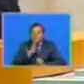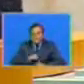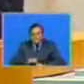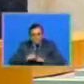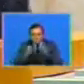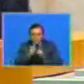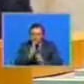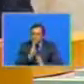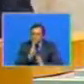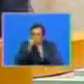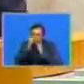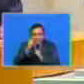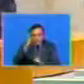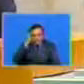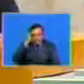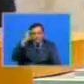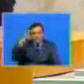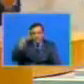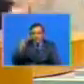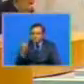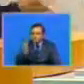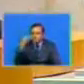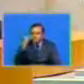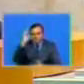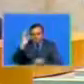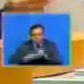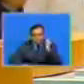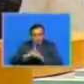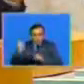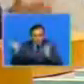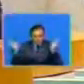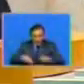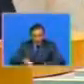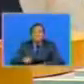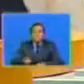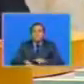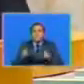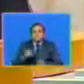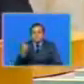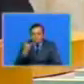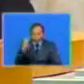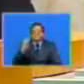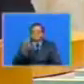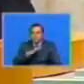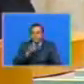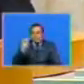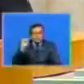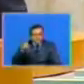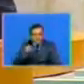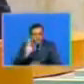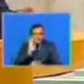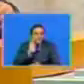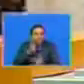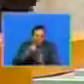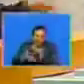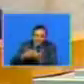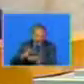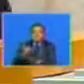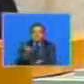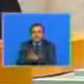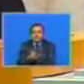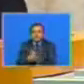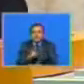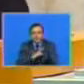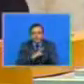força, não importando a inteligência, não importando a competência, mas importando sim a generosidade de ofertar ao outro sempre o que se